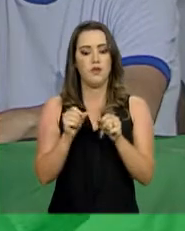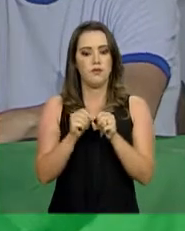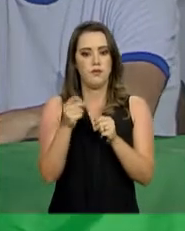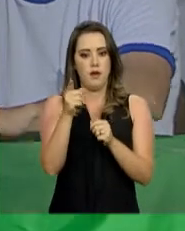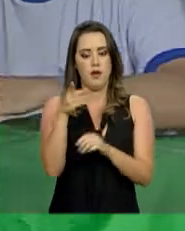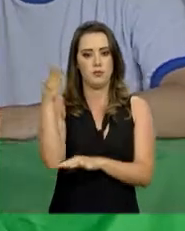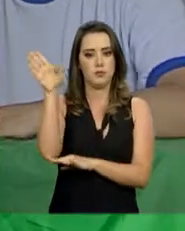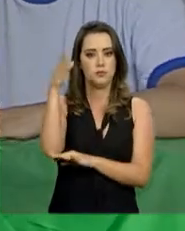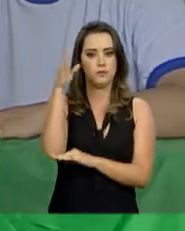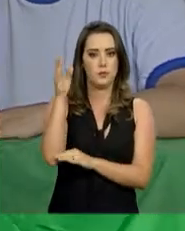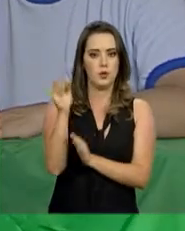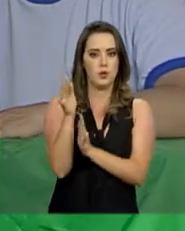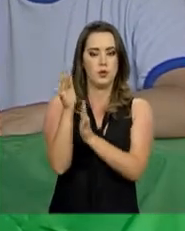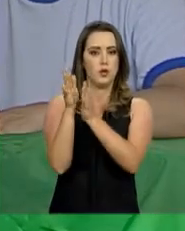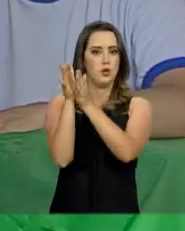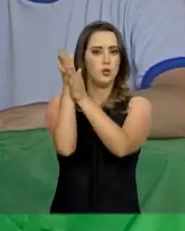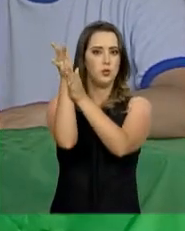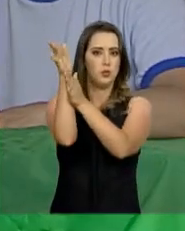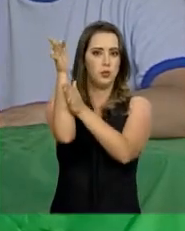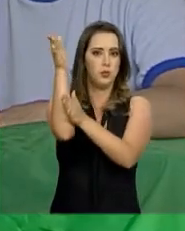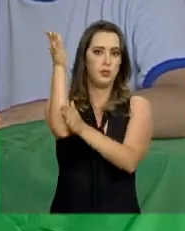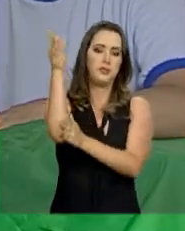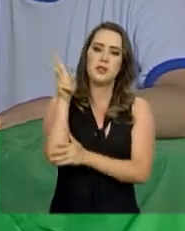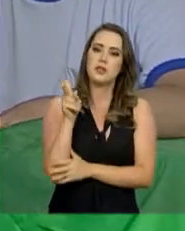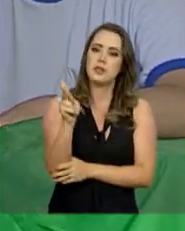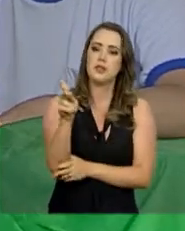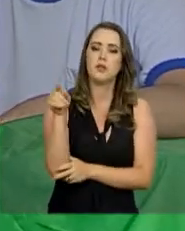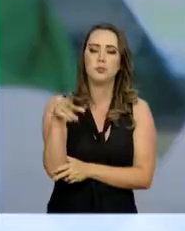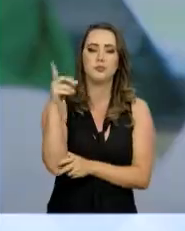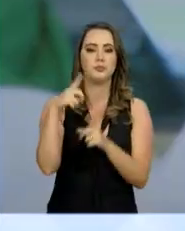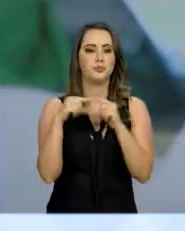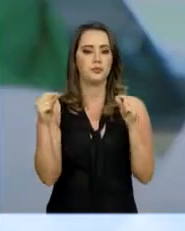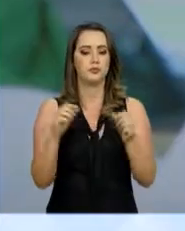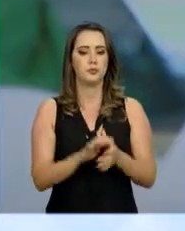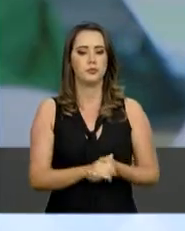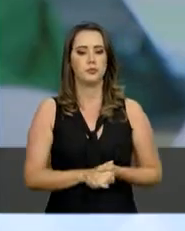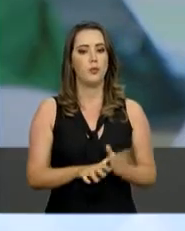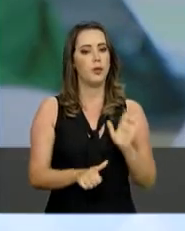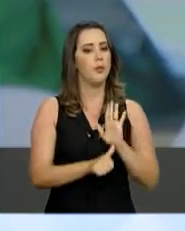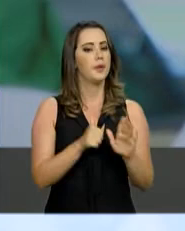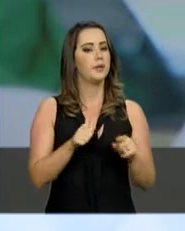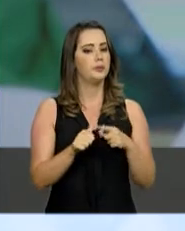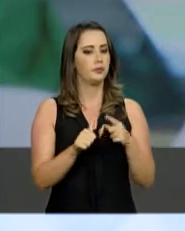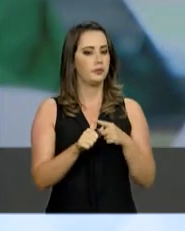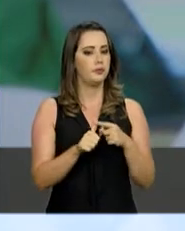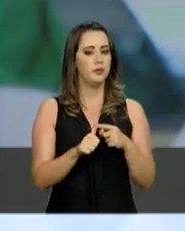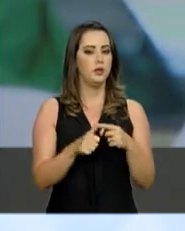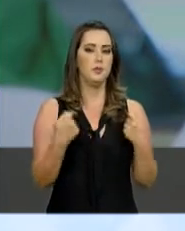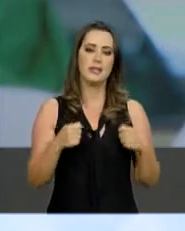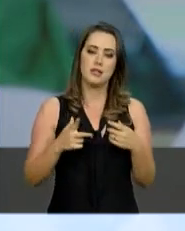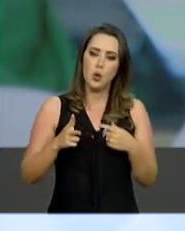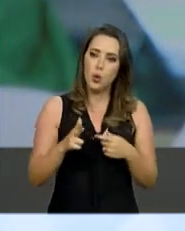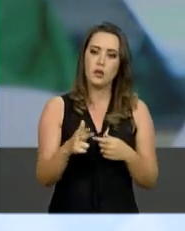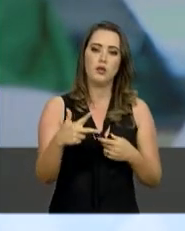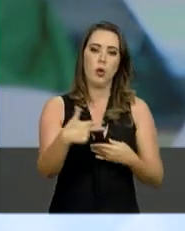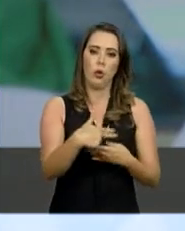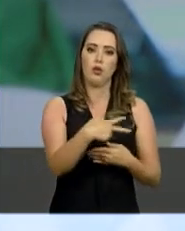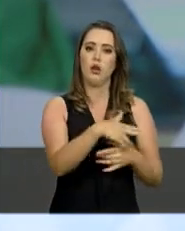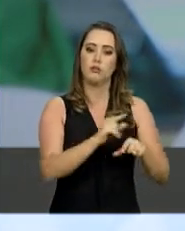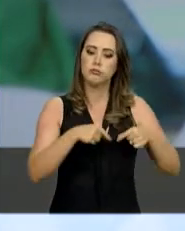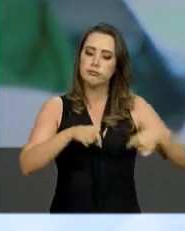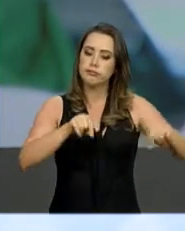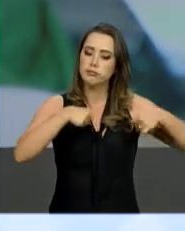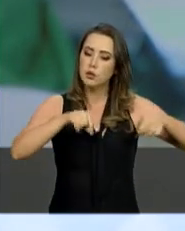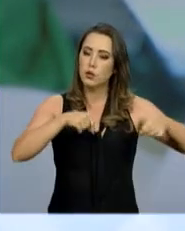fica hasteado na Praça dos Três Poderes, em Brasília. O primeiro processo é o corte, claro, do tecido, né? Você